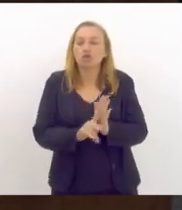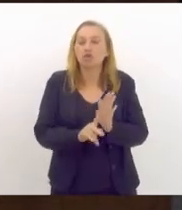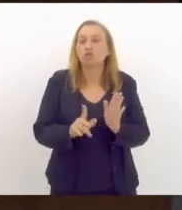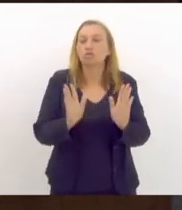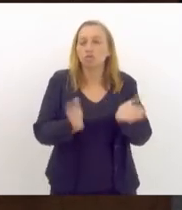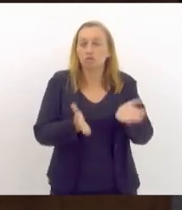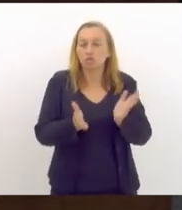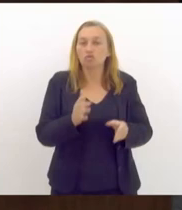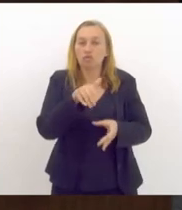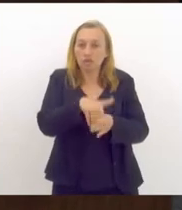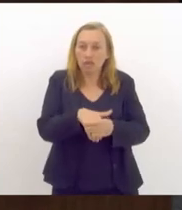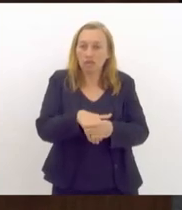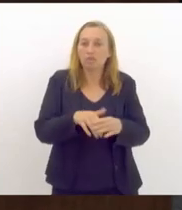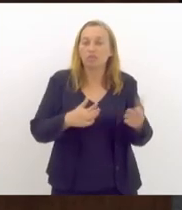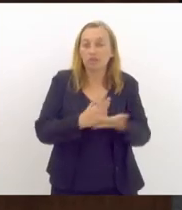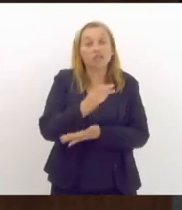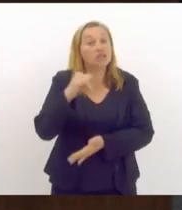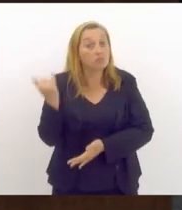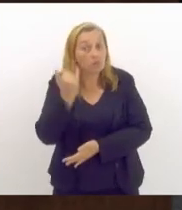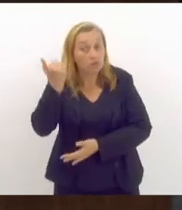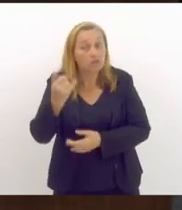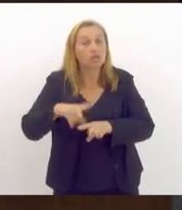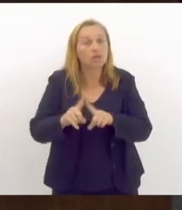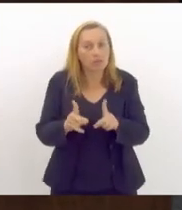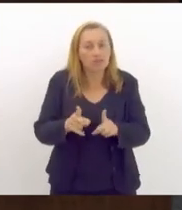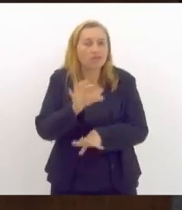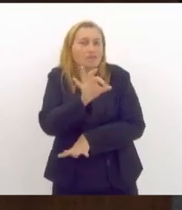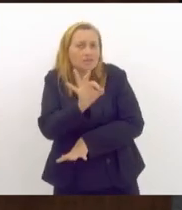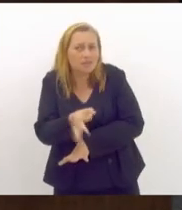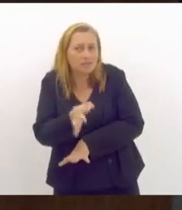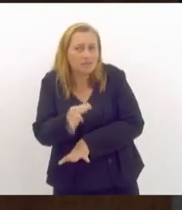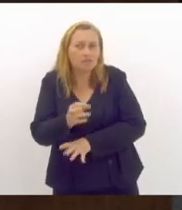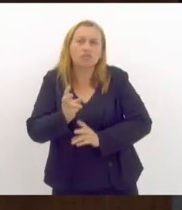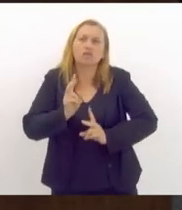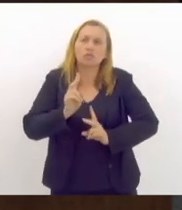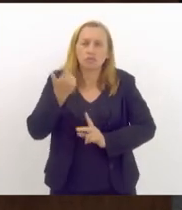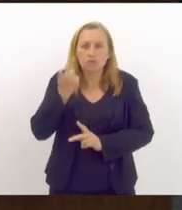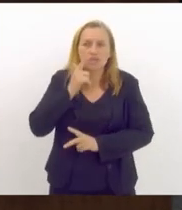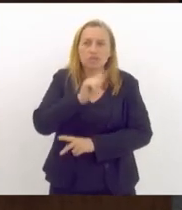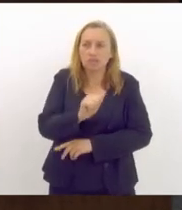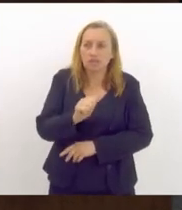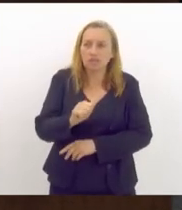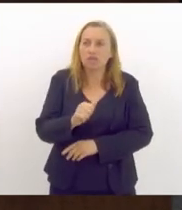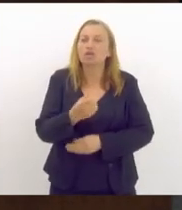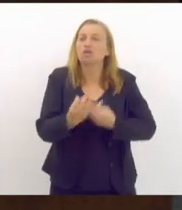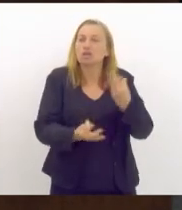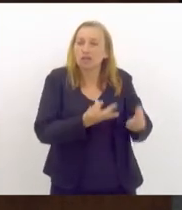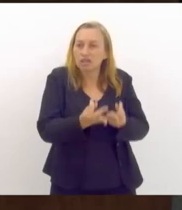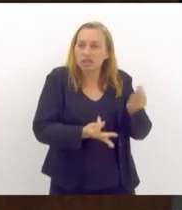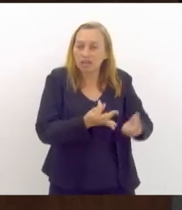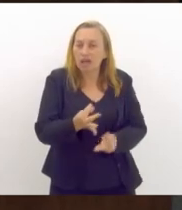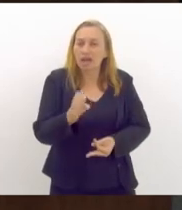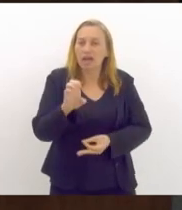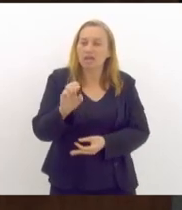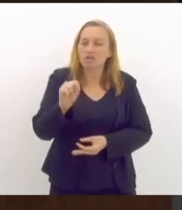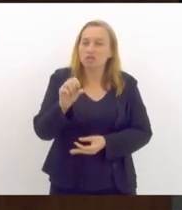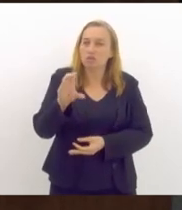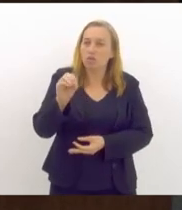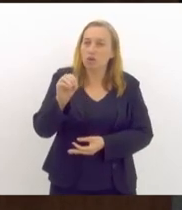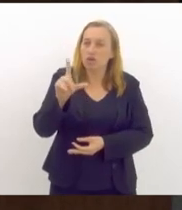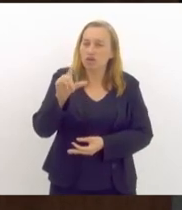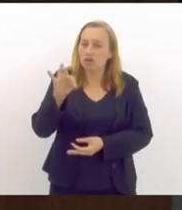e aprovado muito importante mas esse Com certeza nós vamos conseguir tratar das escoliose cedo